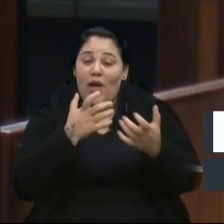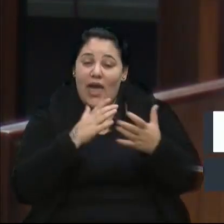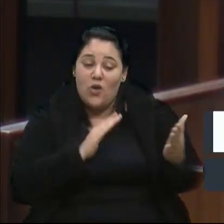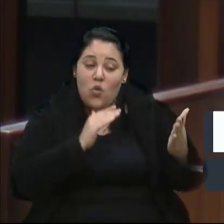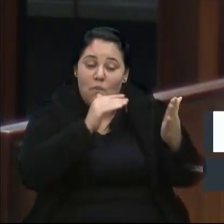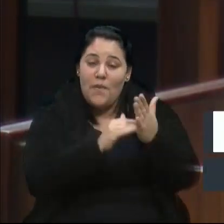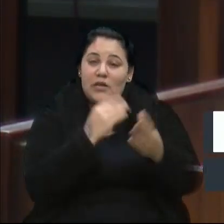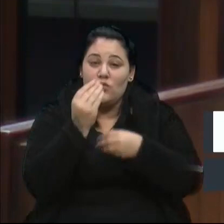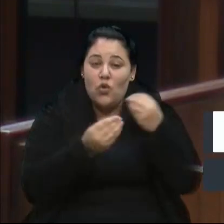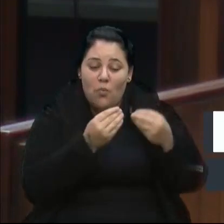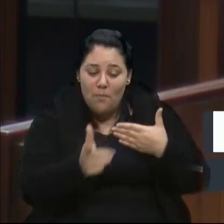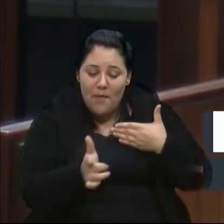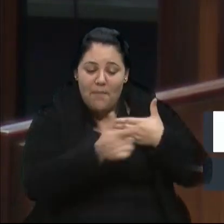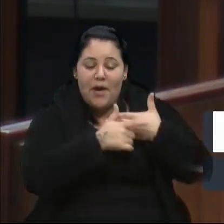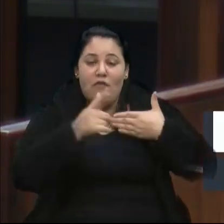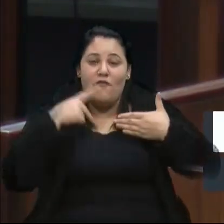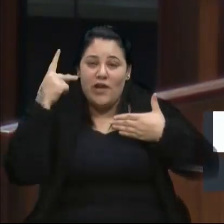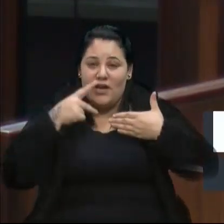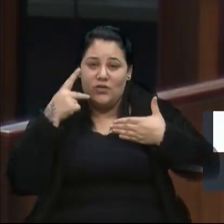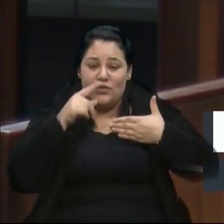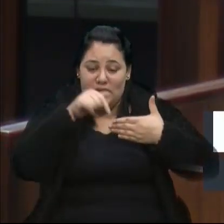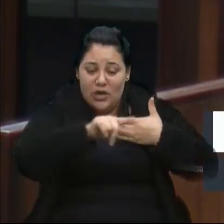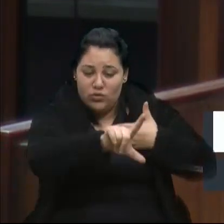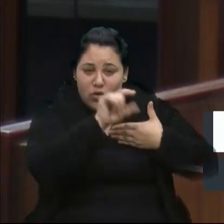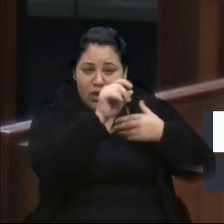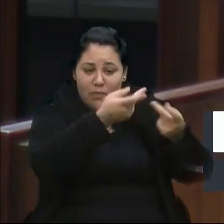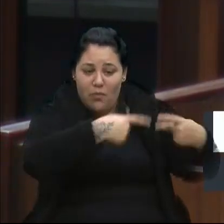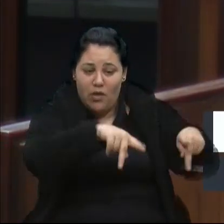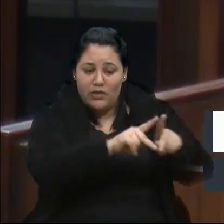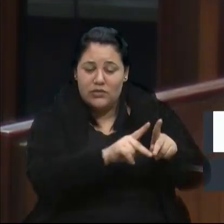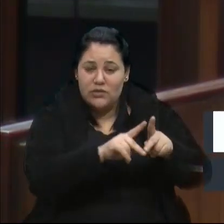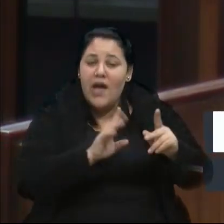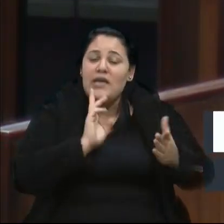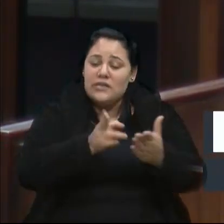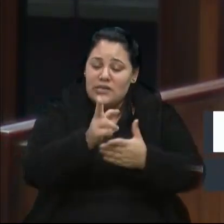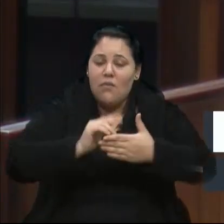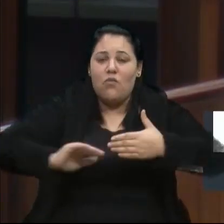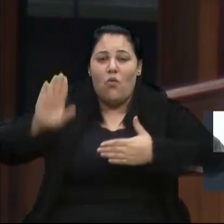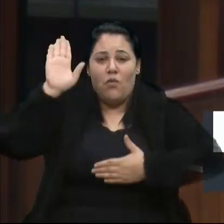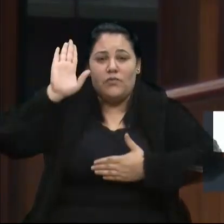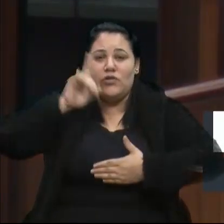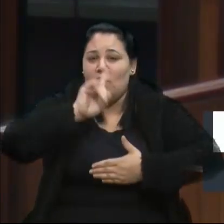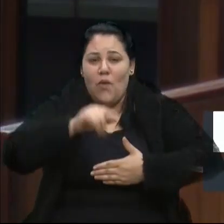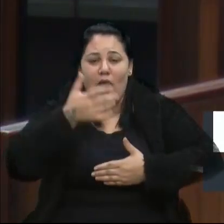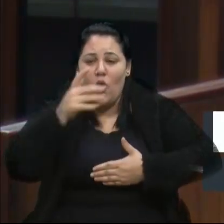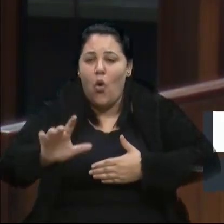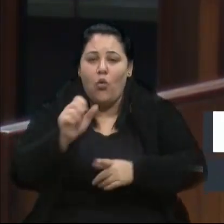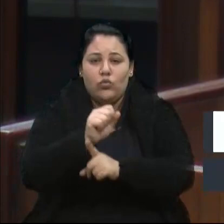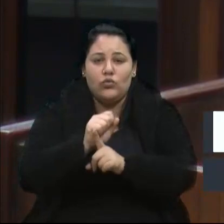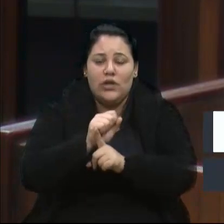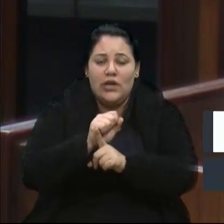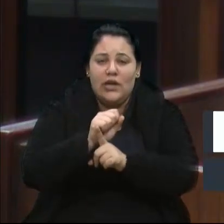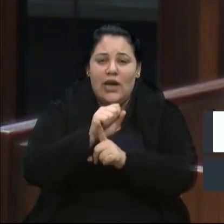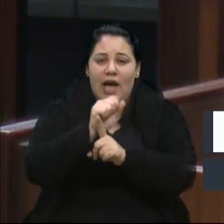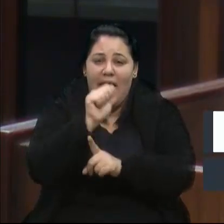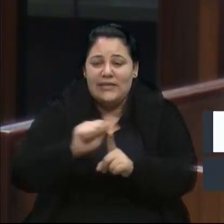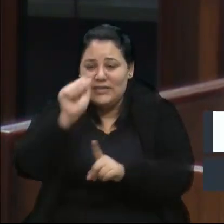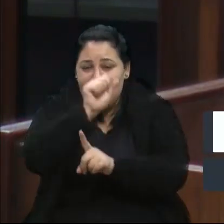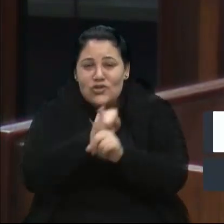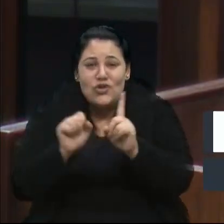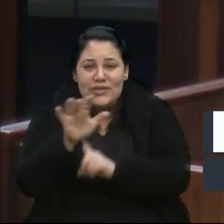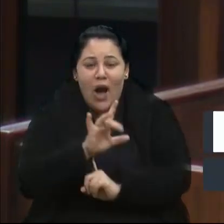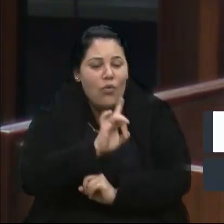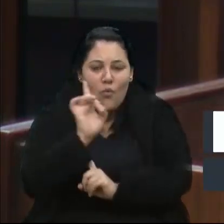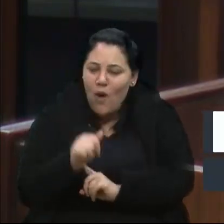aqui como vereador desta casa que fui eleito e sempre me comprometi. Não é contra o assistencialismo, é parar